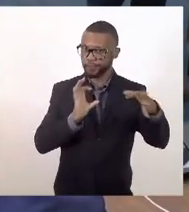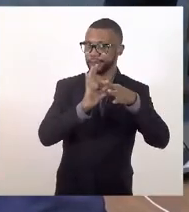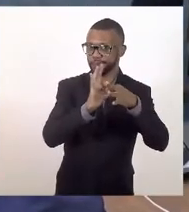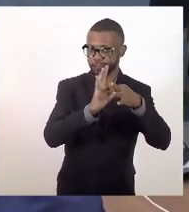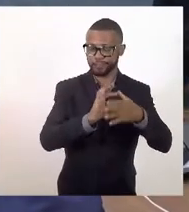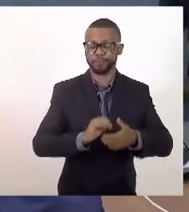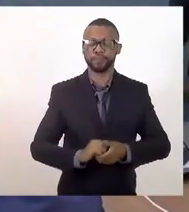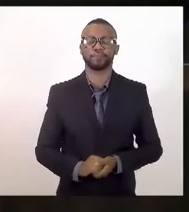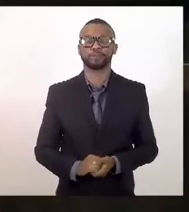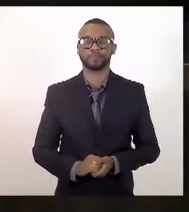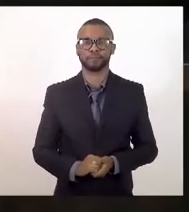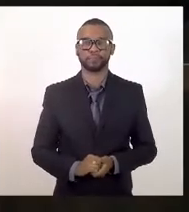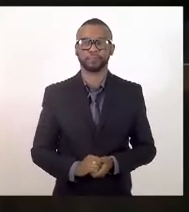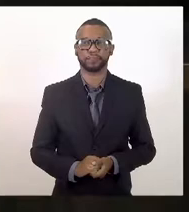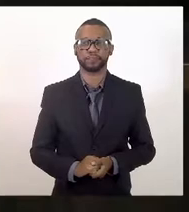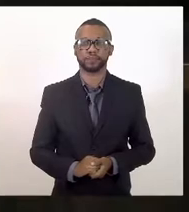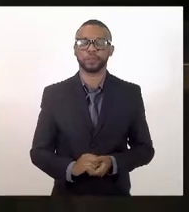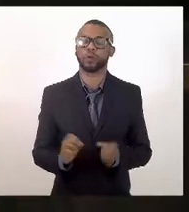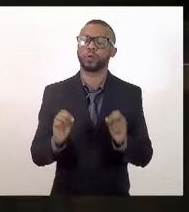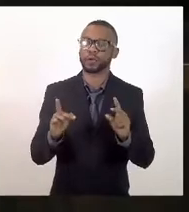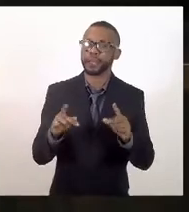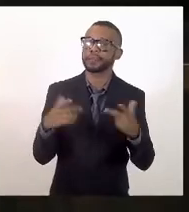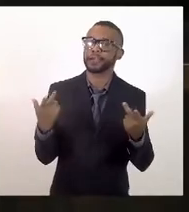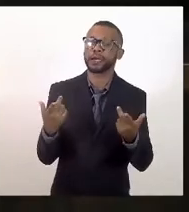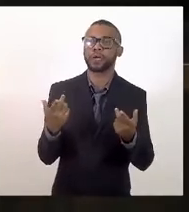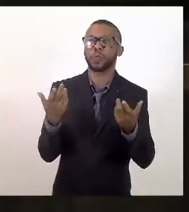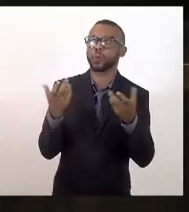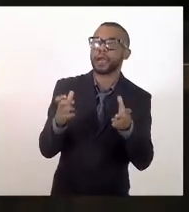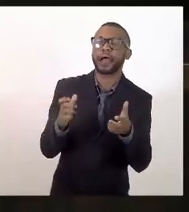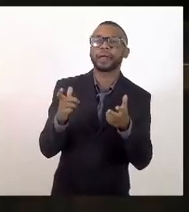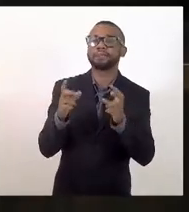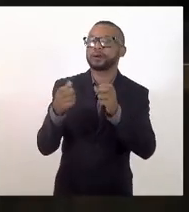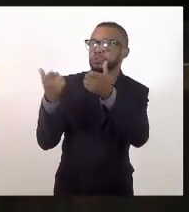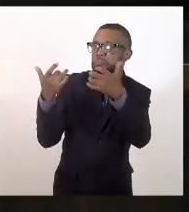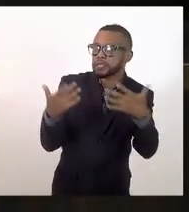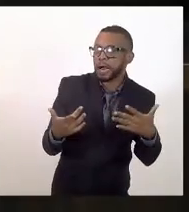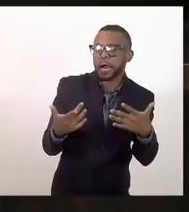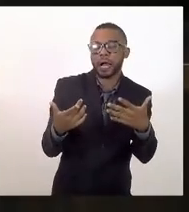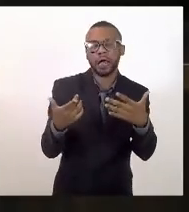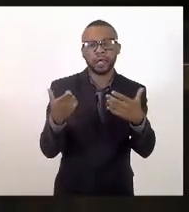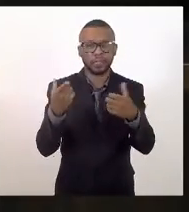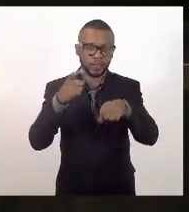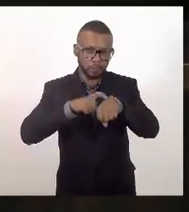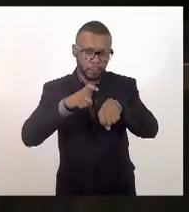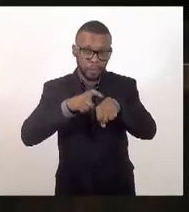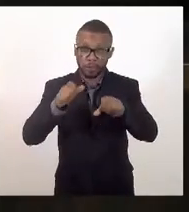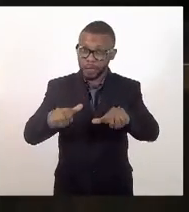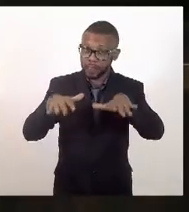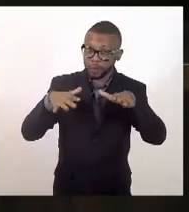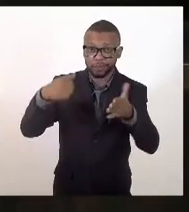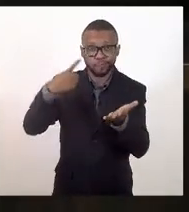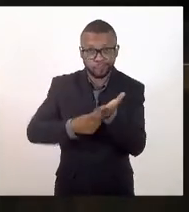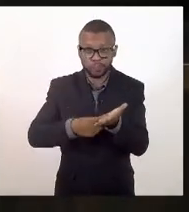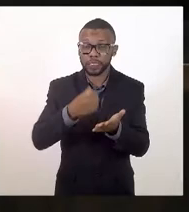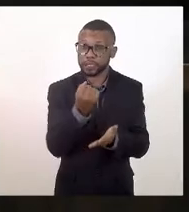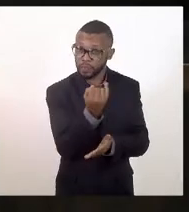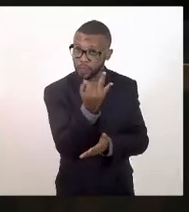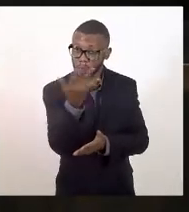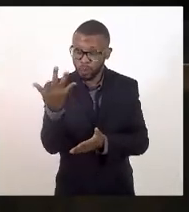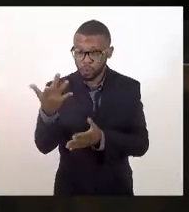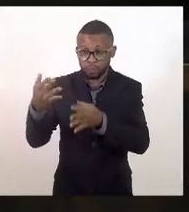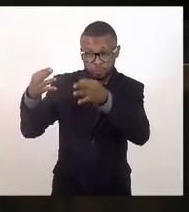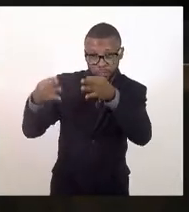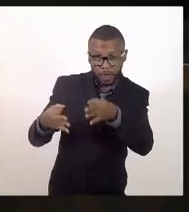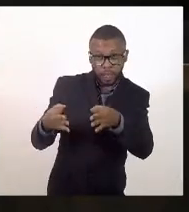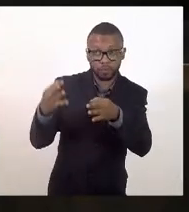Ok. Nada mais a tratar na sessão extraordinária do dia, mesmo está encerrado. Havendo um número legal e sob a proteção de Deus,